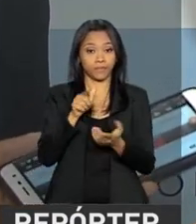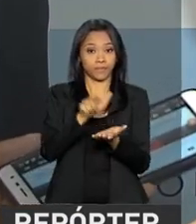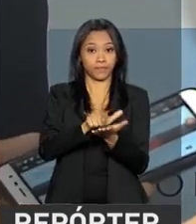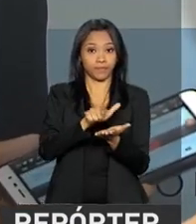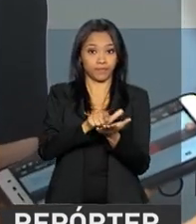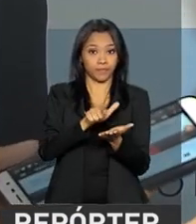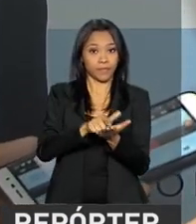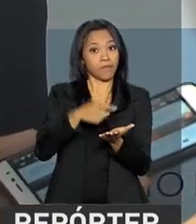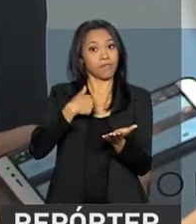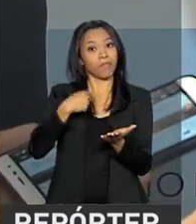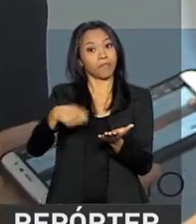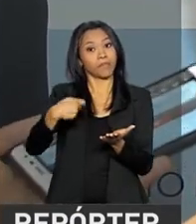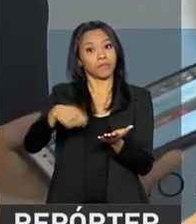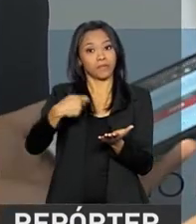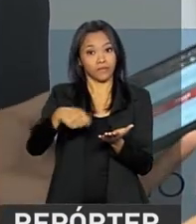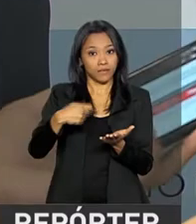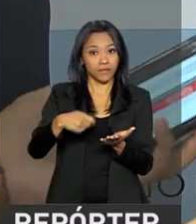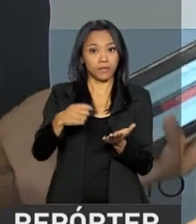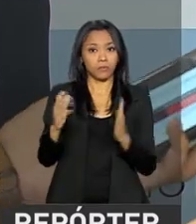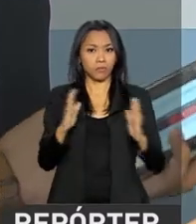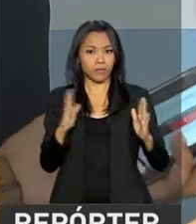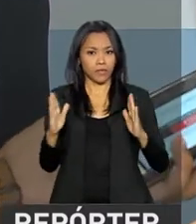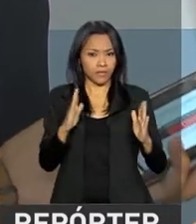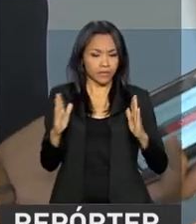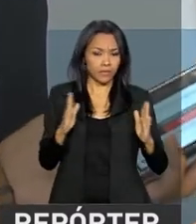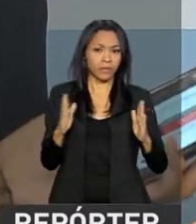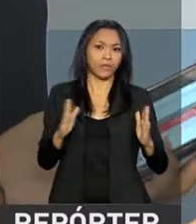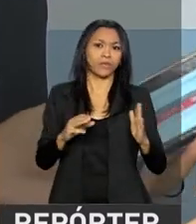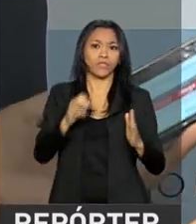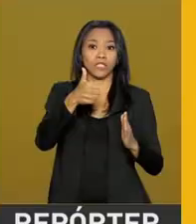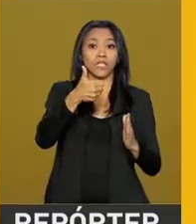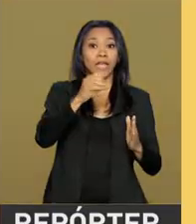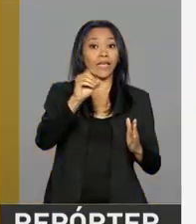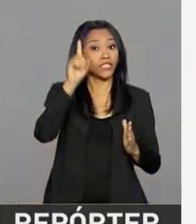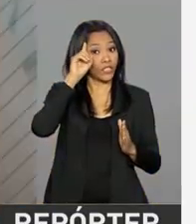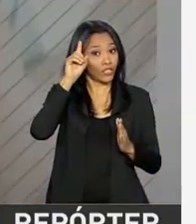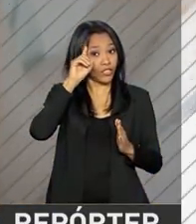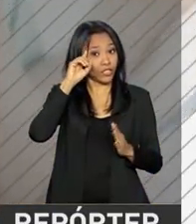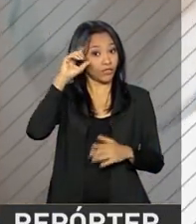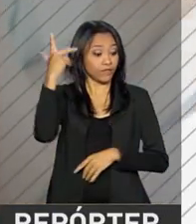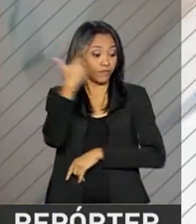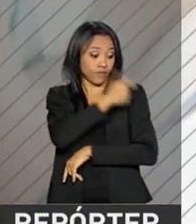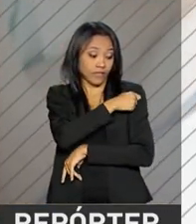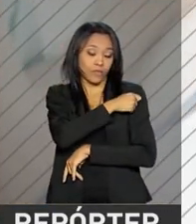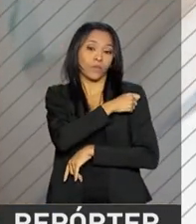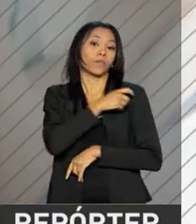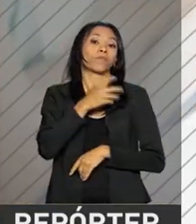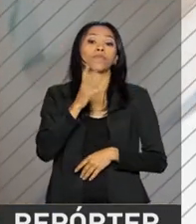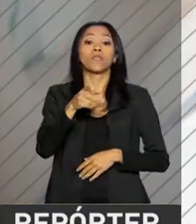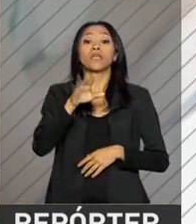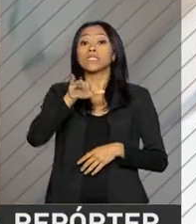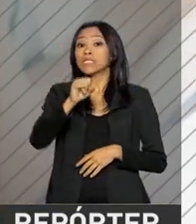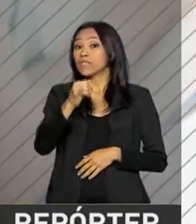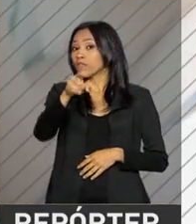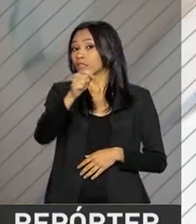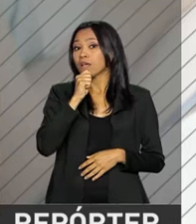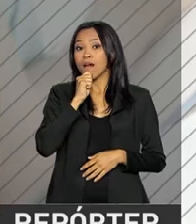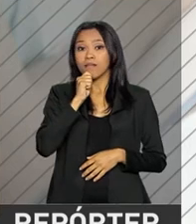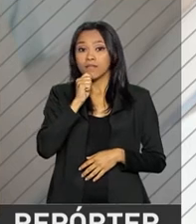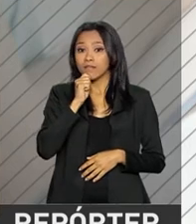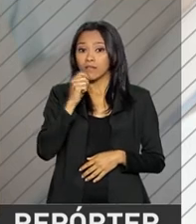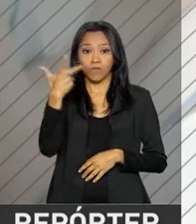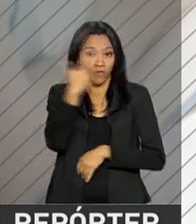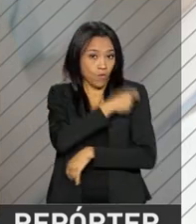conferir imunidade, a vacina leva pelo menos 10 dias. Caso você não seja vacinado contra a febre amarela e sinta